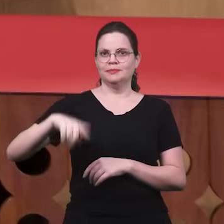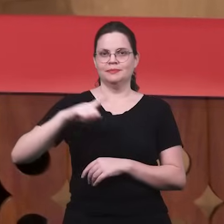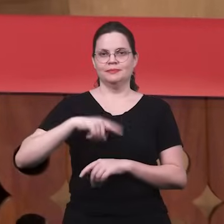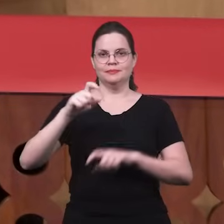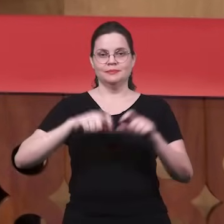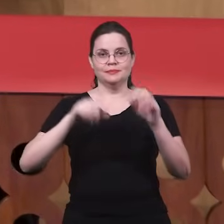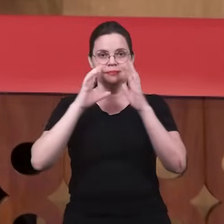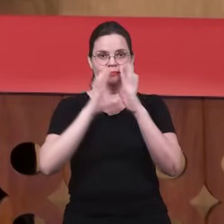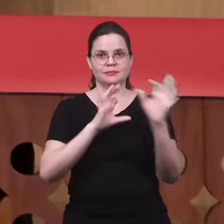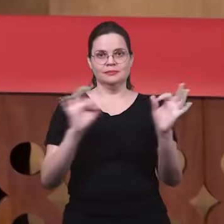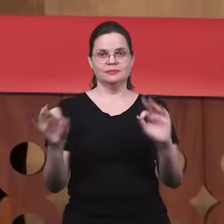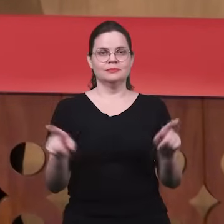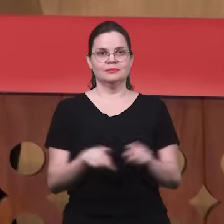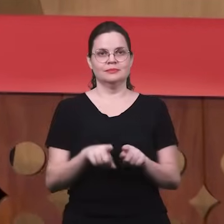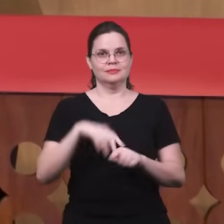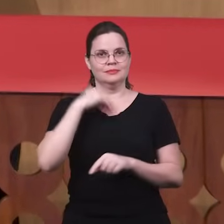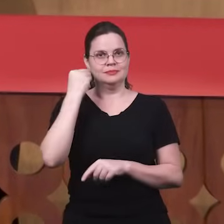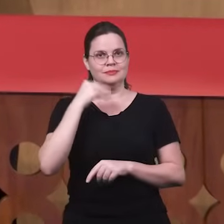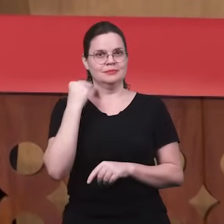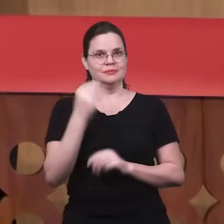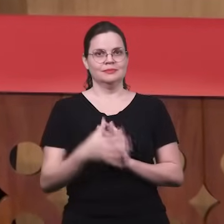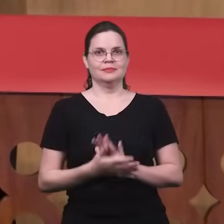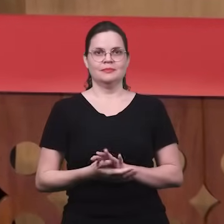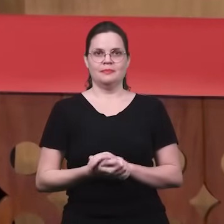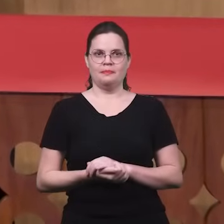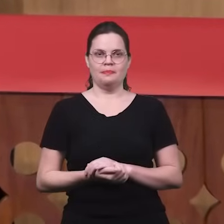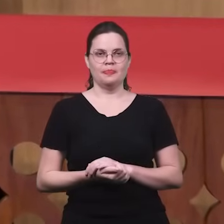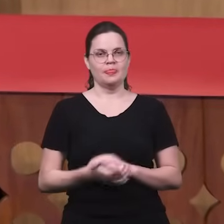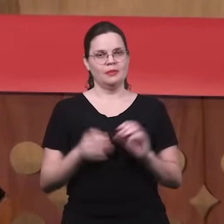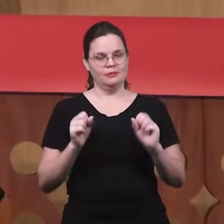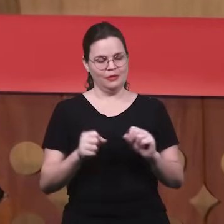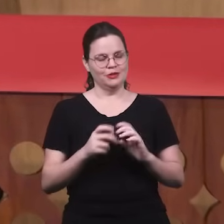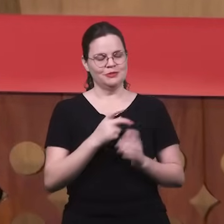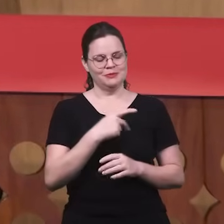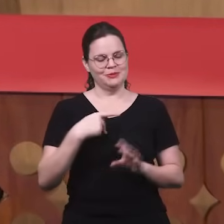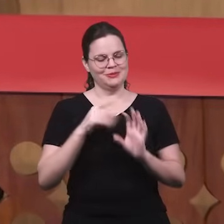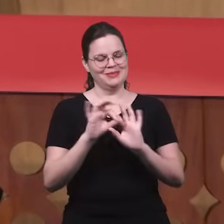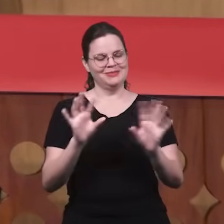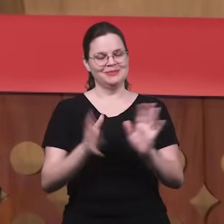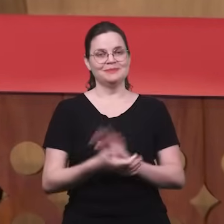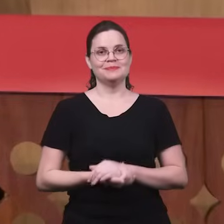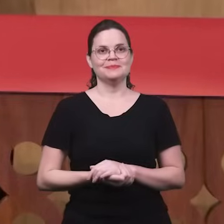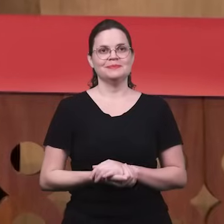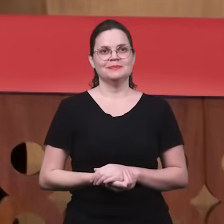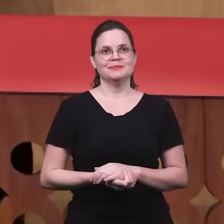que nos assistem, esta experiência de salvação. Pastor Anderson, a palavra está com o senhor. Obrigado.